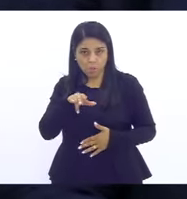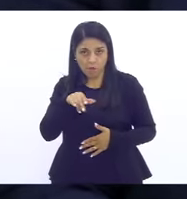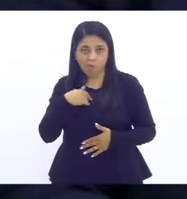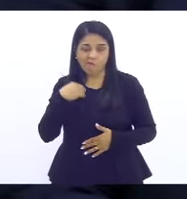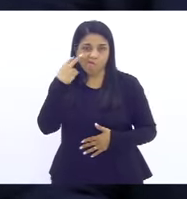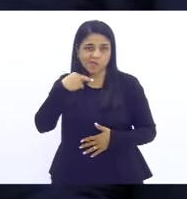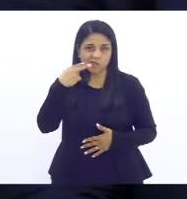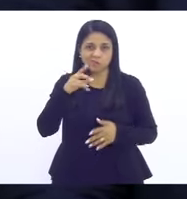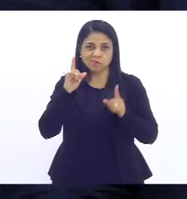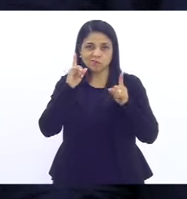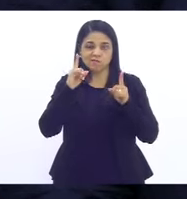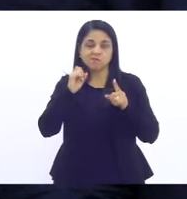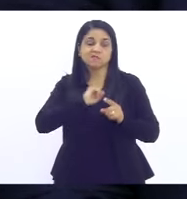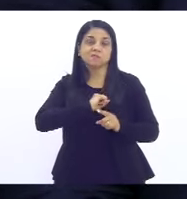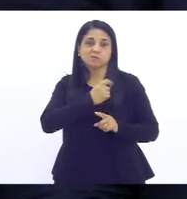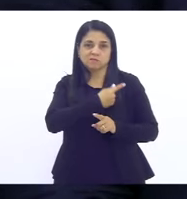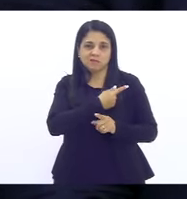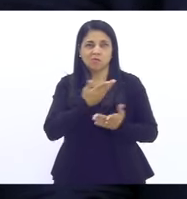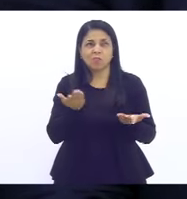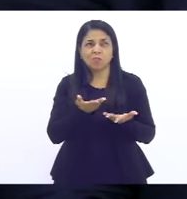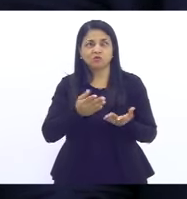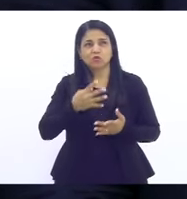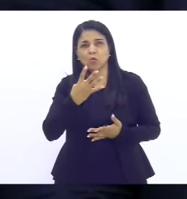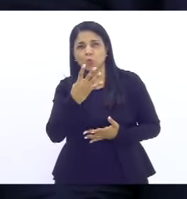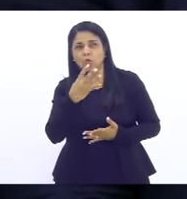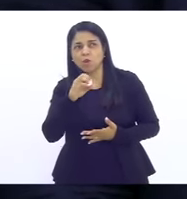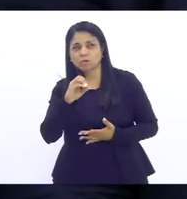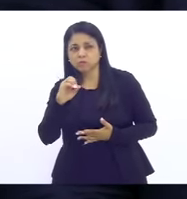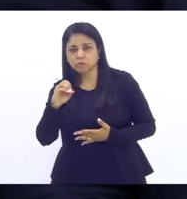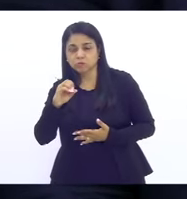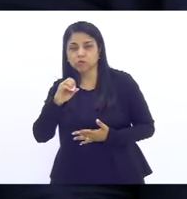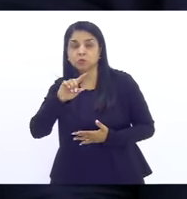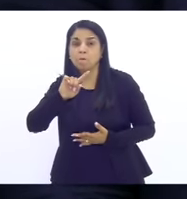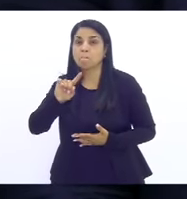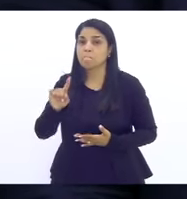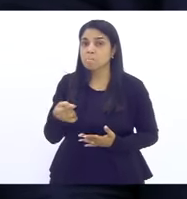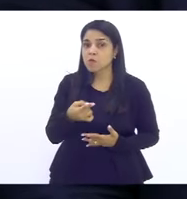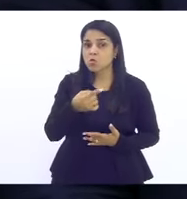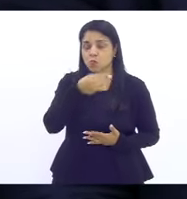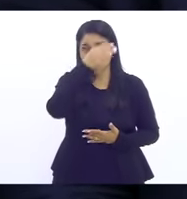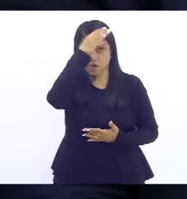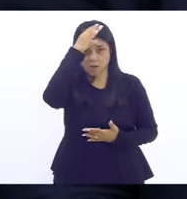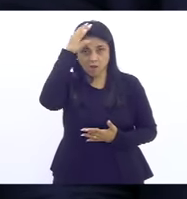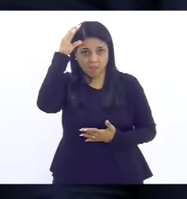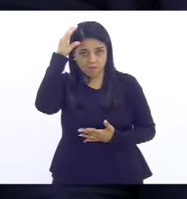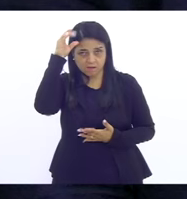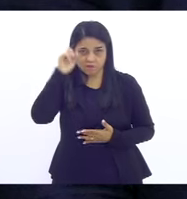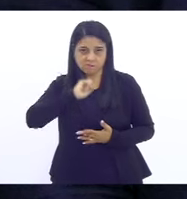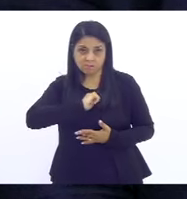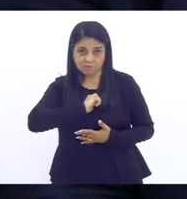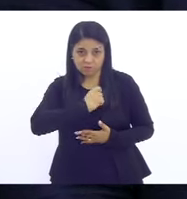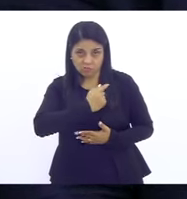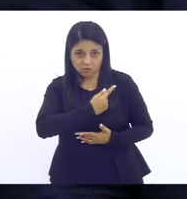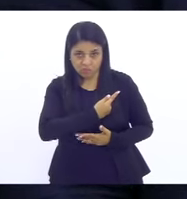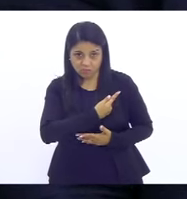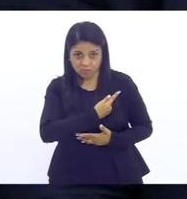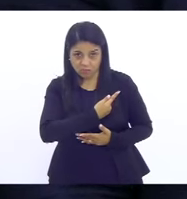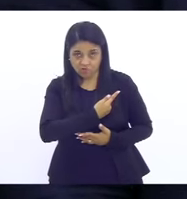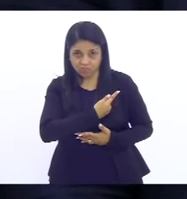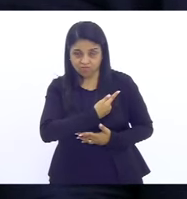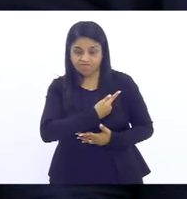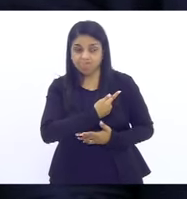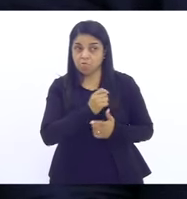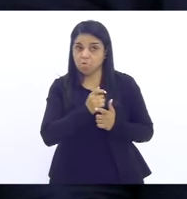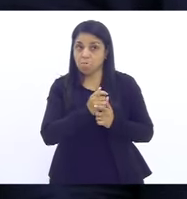Gonçalo. São Gonçalo hoje tem em média 400 mil clientes. Um dos maiores clientes, se não for maior da